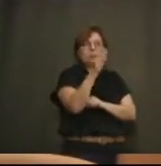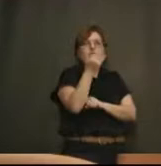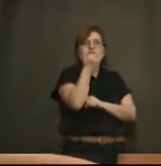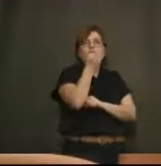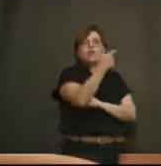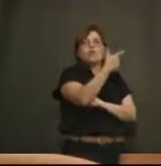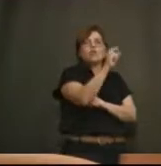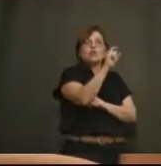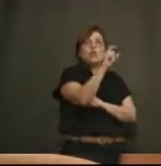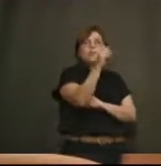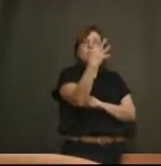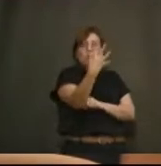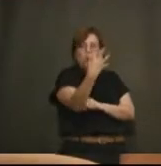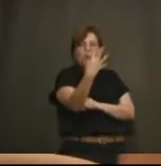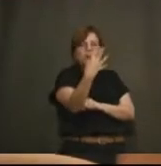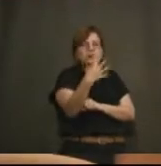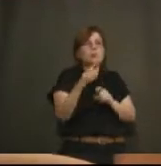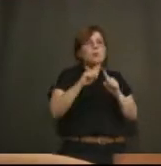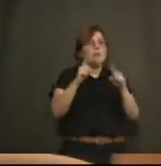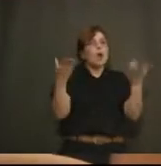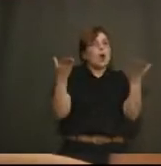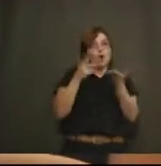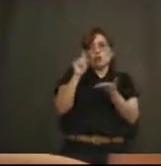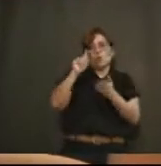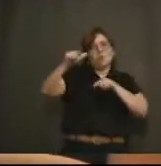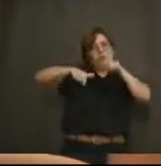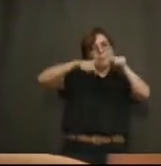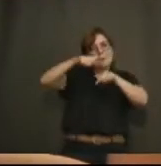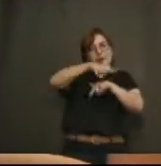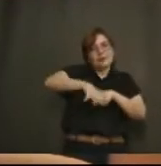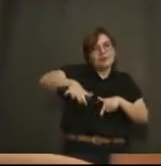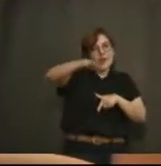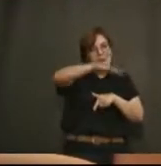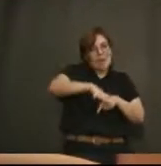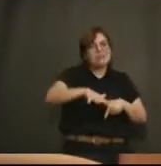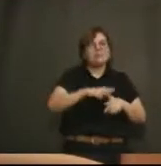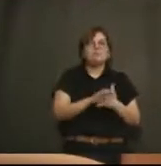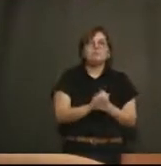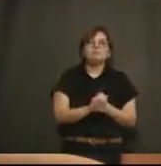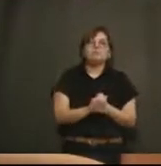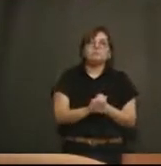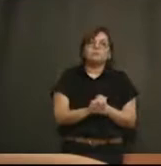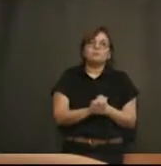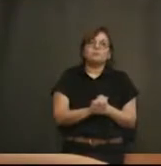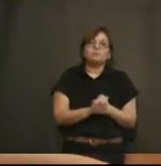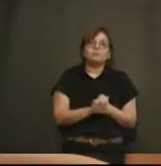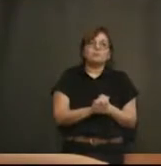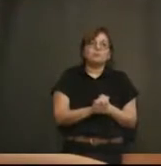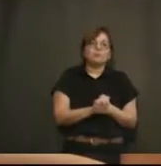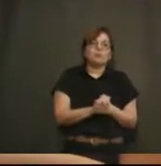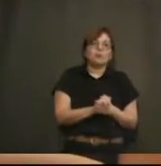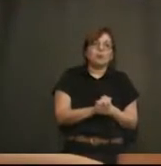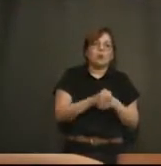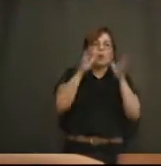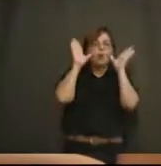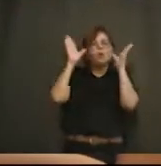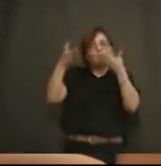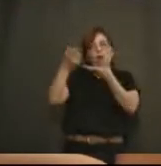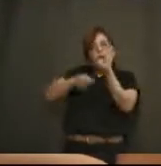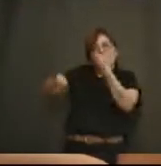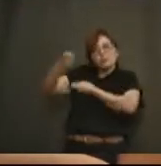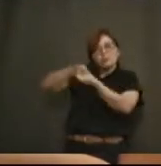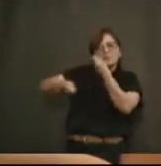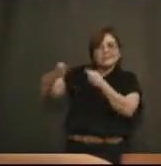2004, mas eu não estou atuando, eu trabalho na parte burocrática. E quando se fala de formalismo na